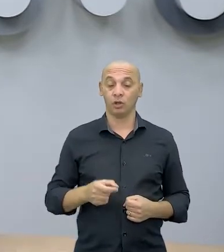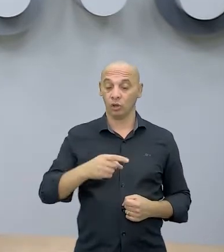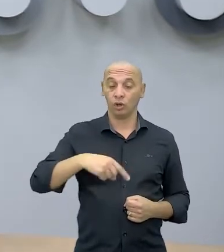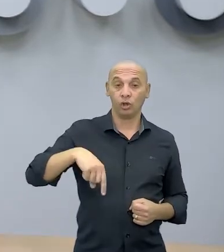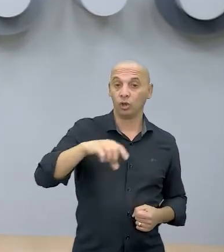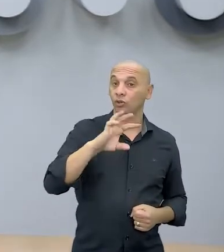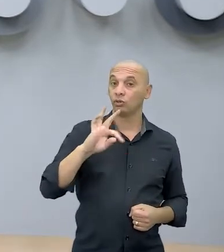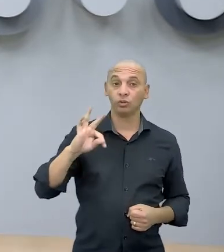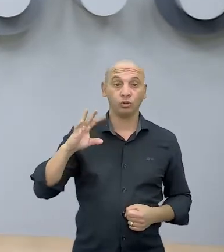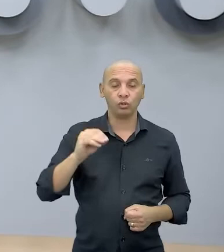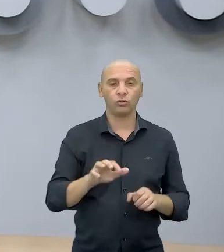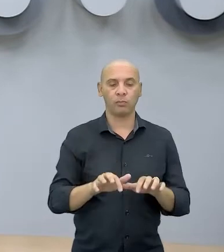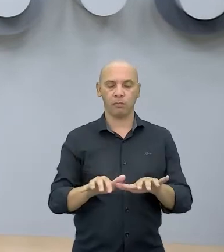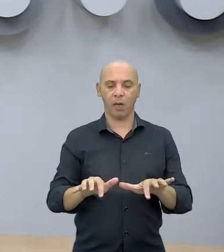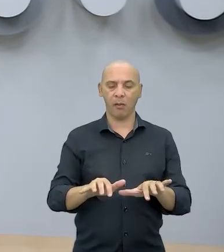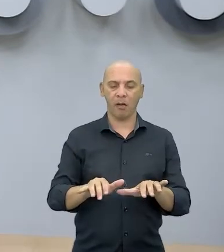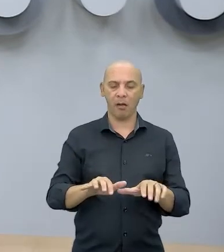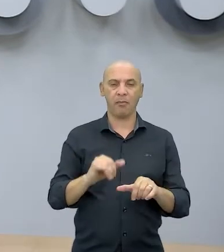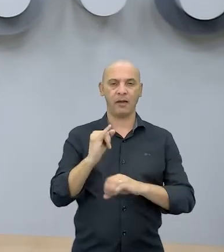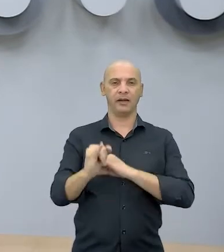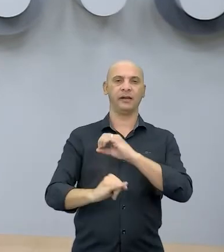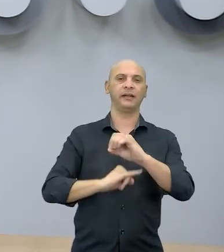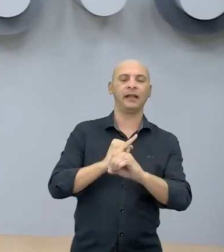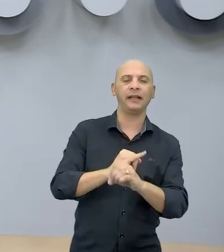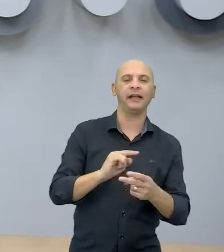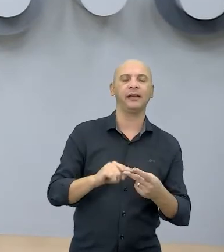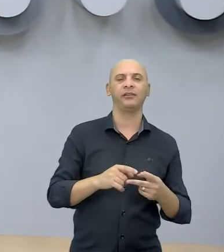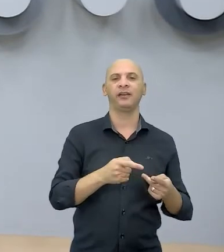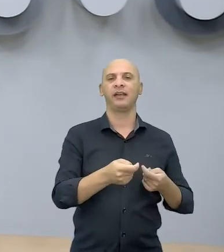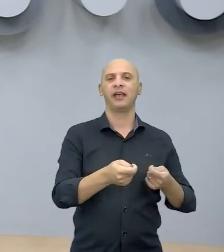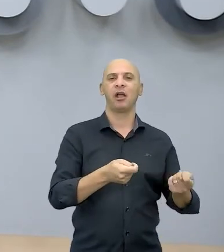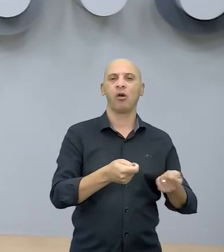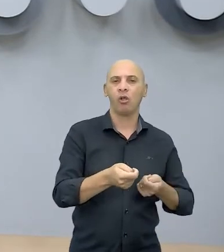faz na internet. Transações econômicas, então,